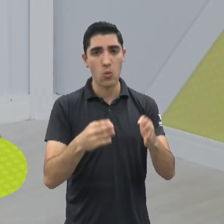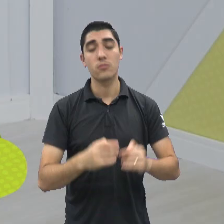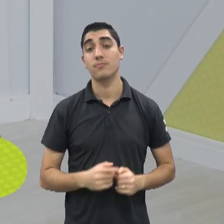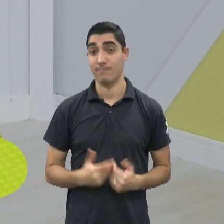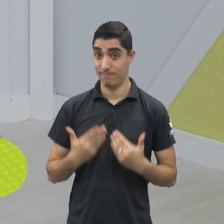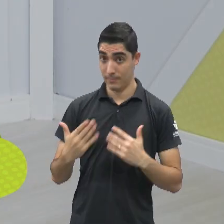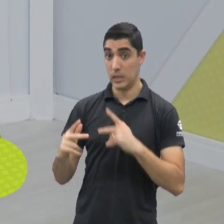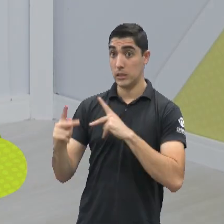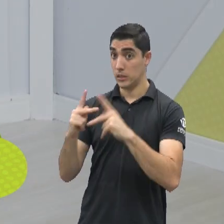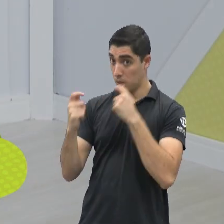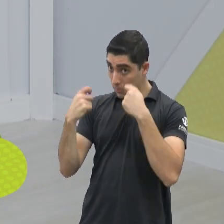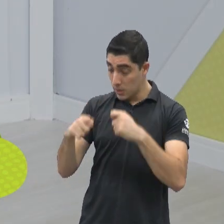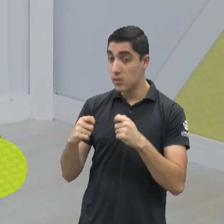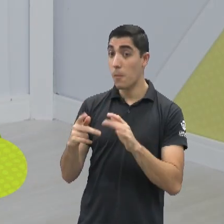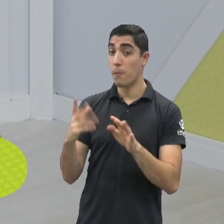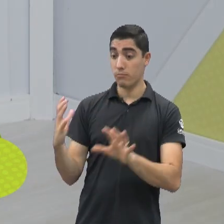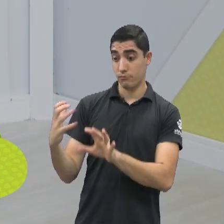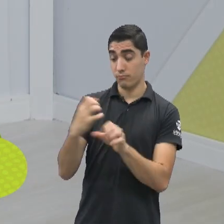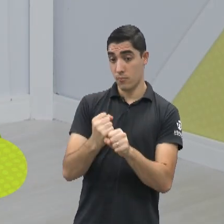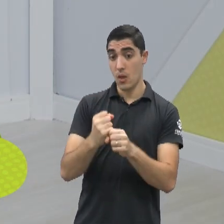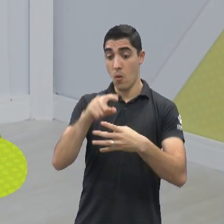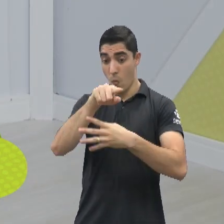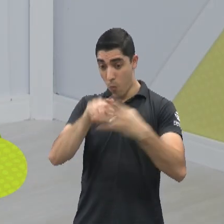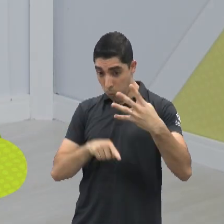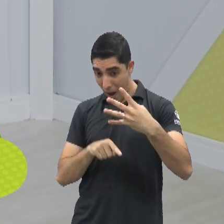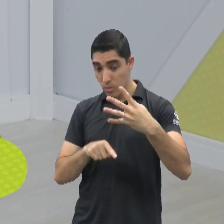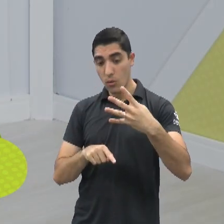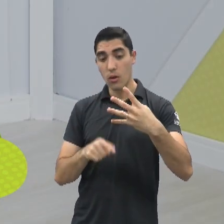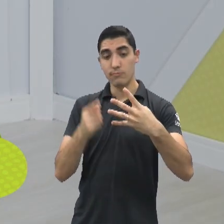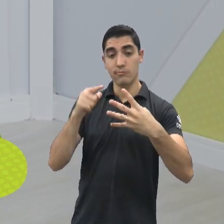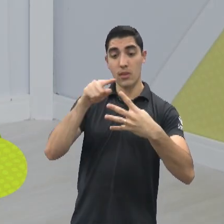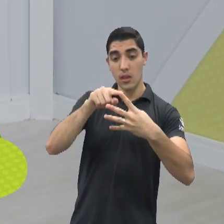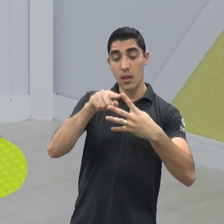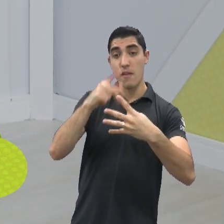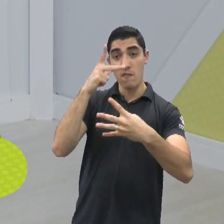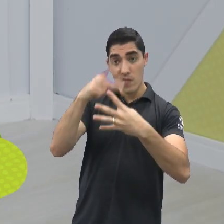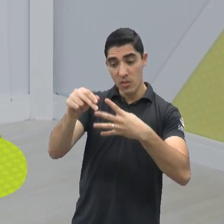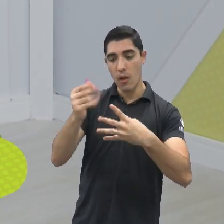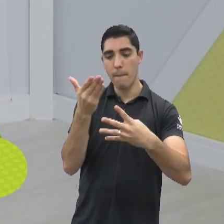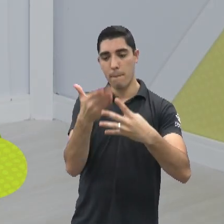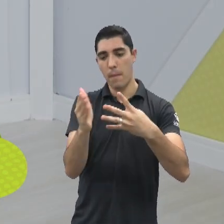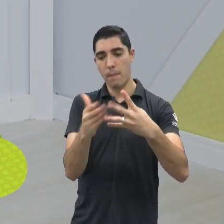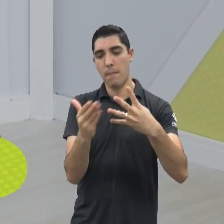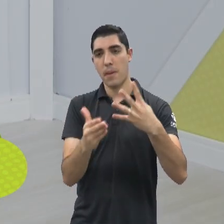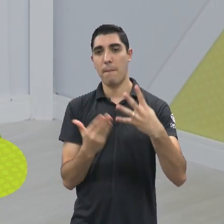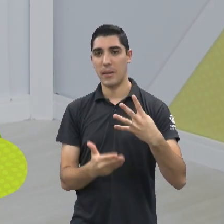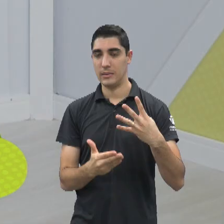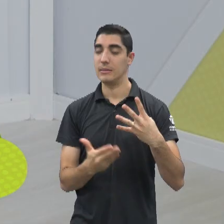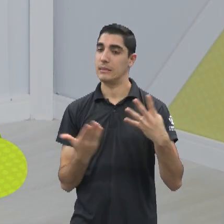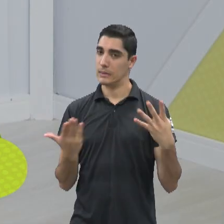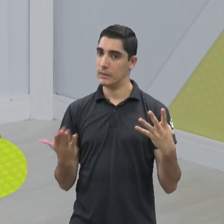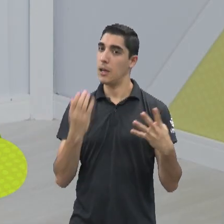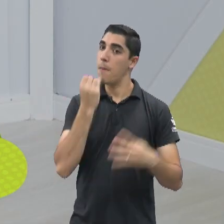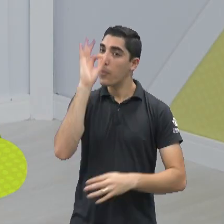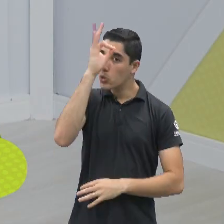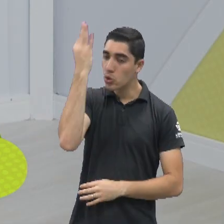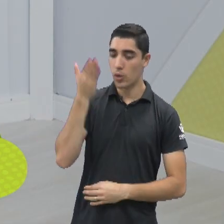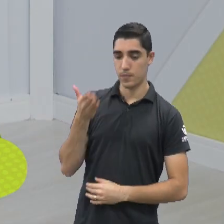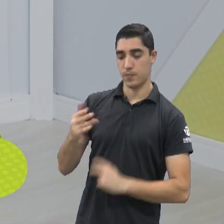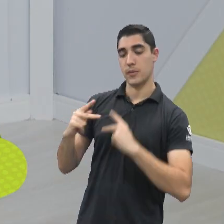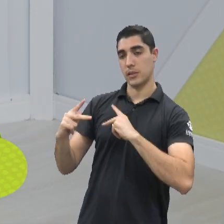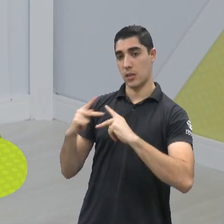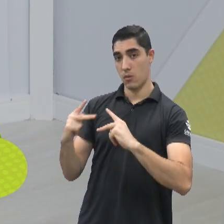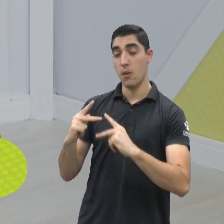agora são 4 jogos, 1 vitória na estreia e 3 derrotas. Boa sorte aí para o pessoal do São José. A gente traz